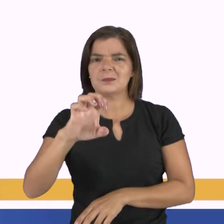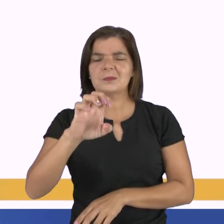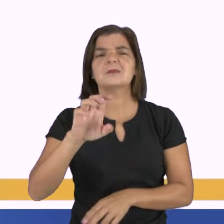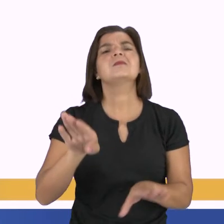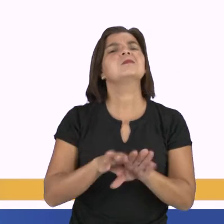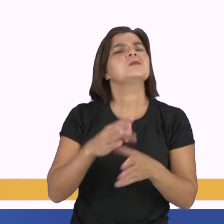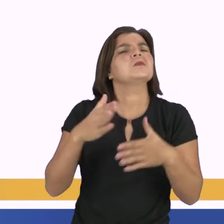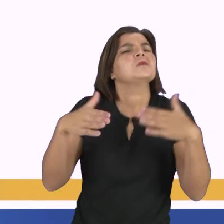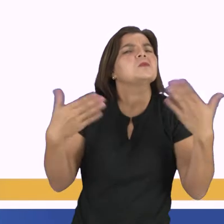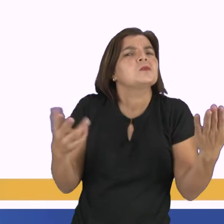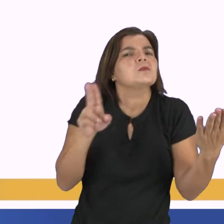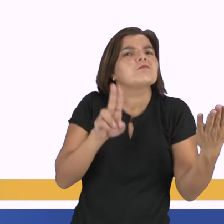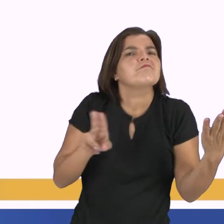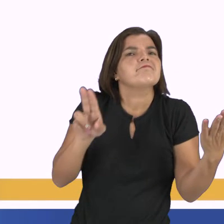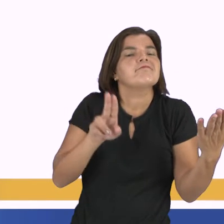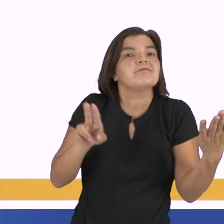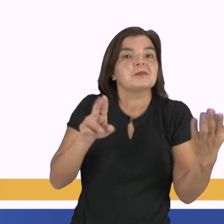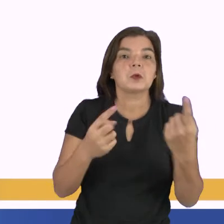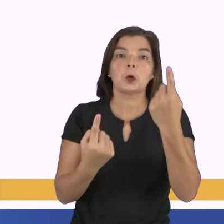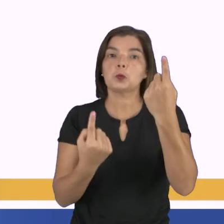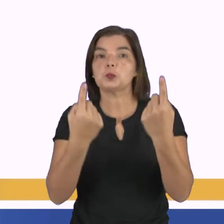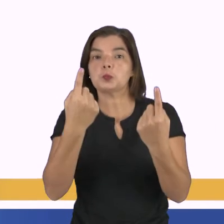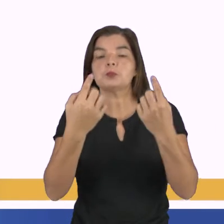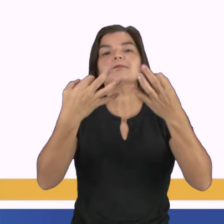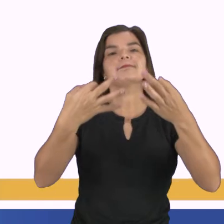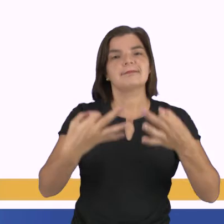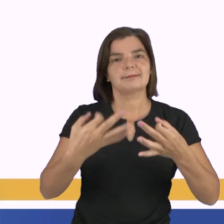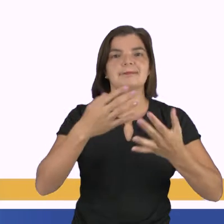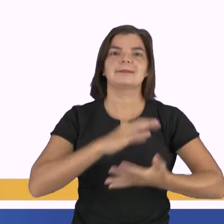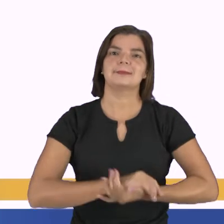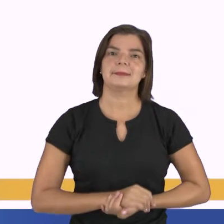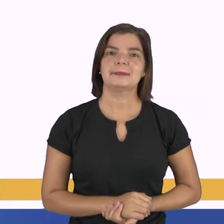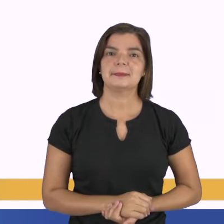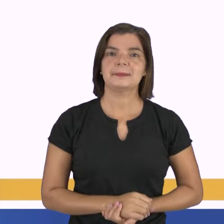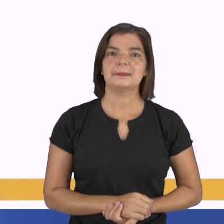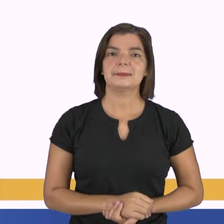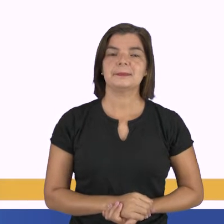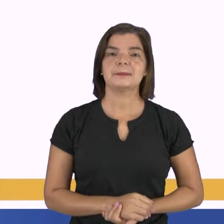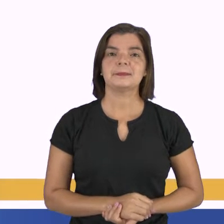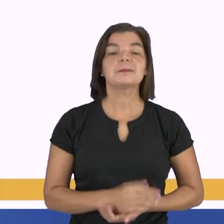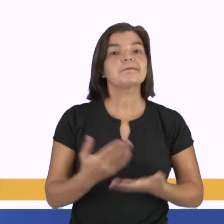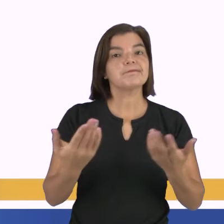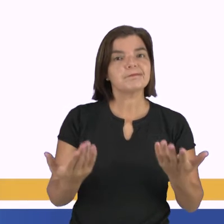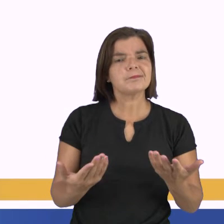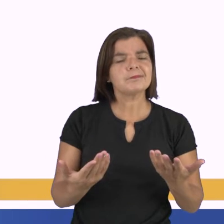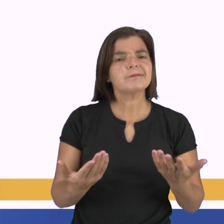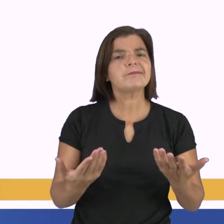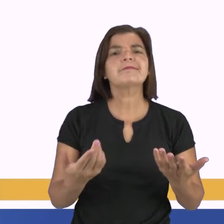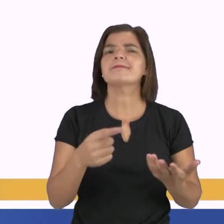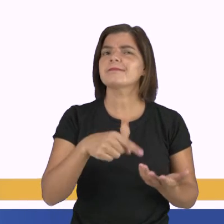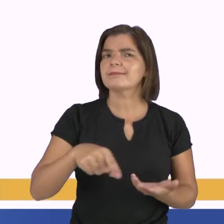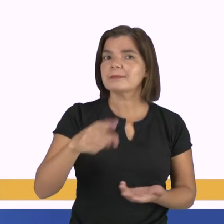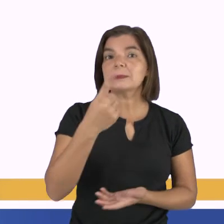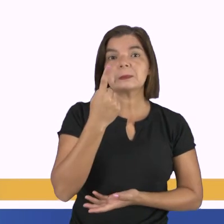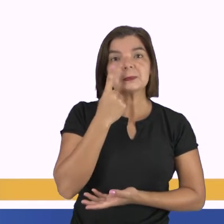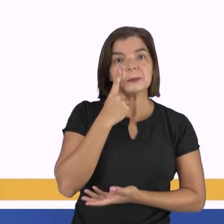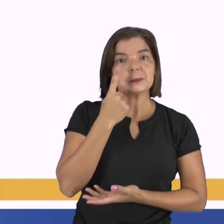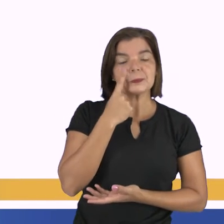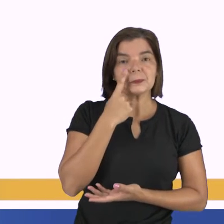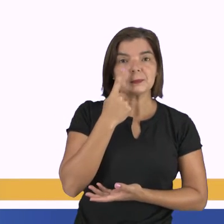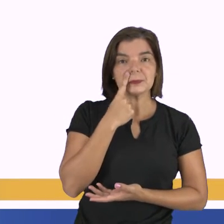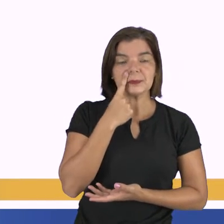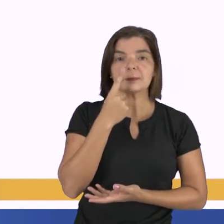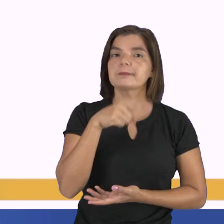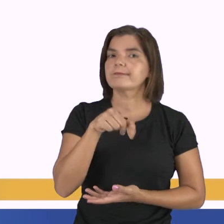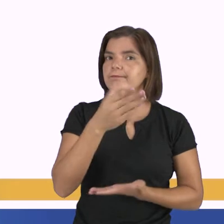Professor, qual que eu vou usar? Se você usar um ou outro, está correto, certo? Porém, o que mais você vai ver,